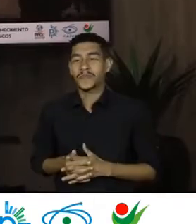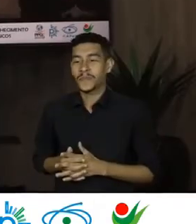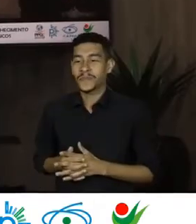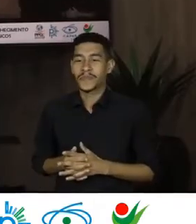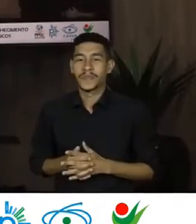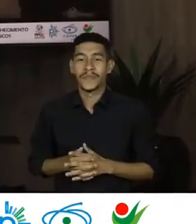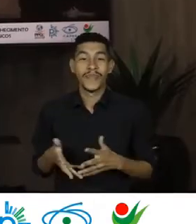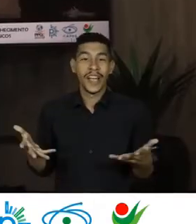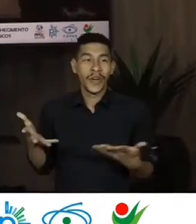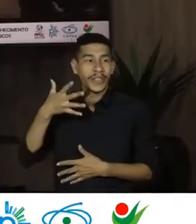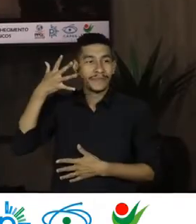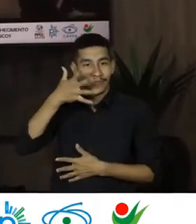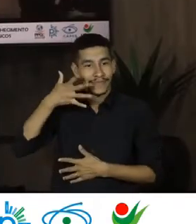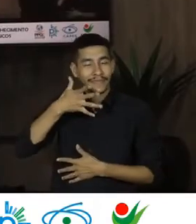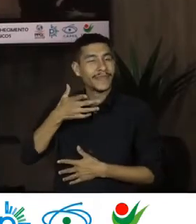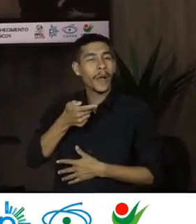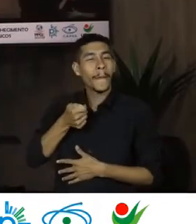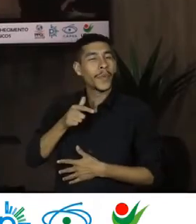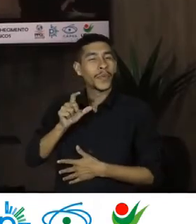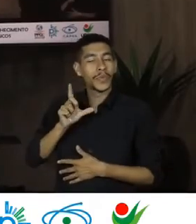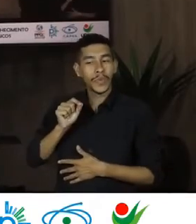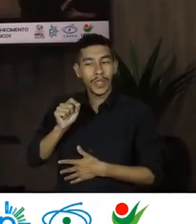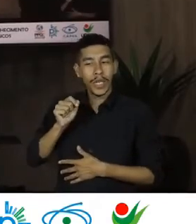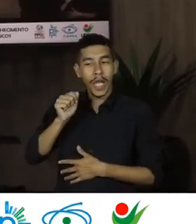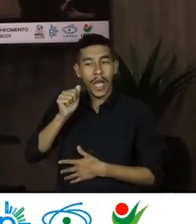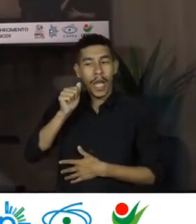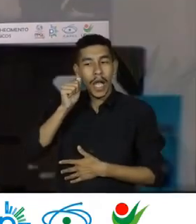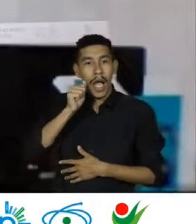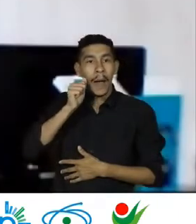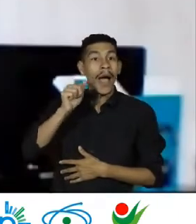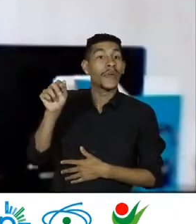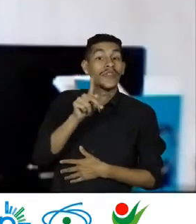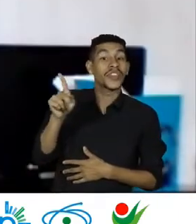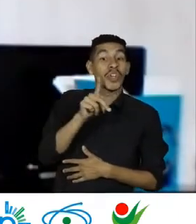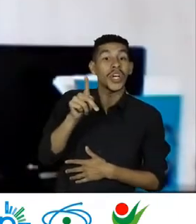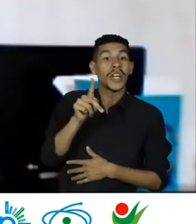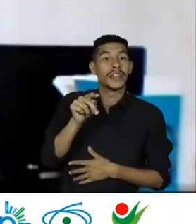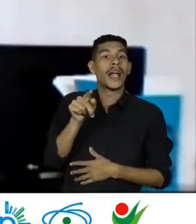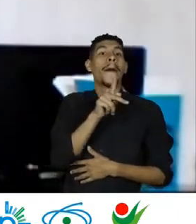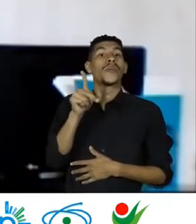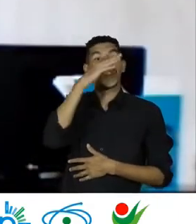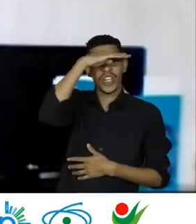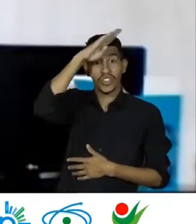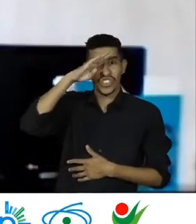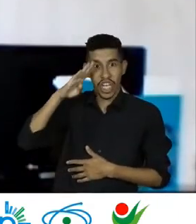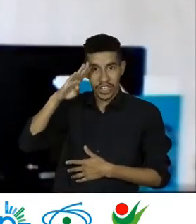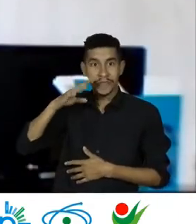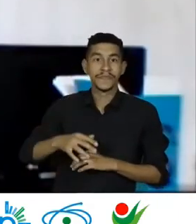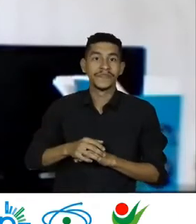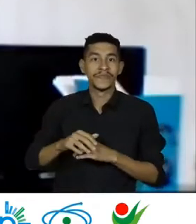Falando um pouquinho Da A senhora Que falou ali Não me recordo o nome Sobre a questão Da educação A gente tem